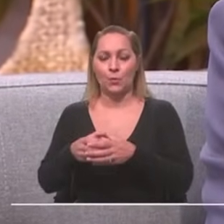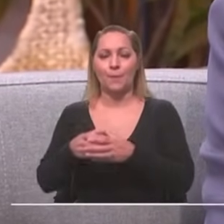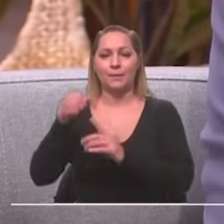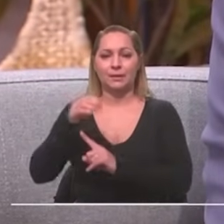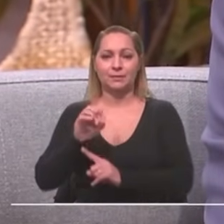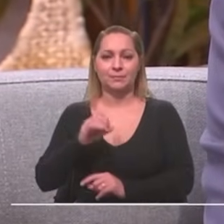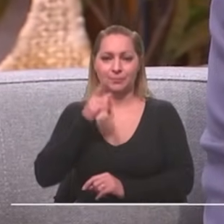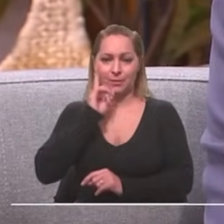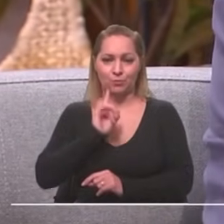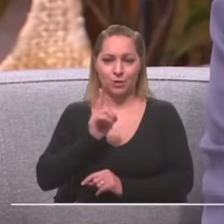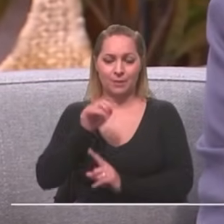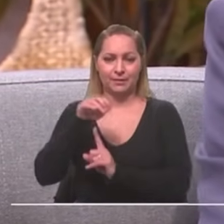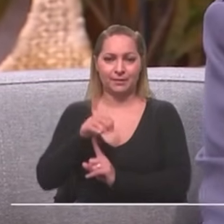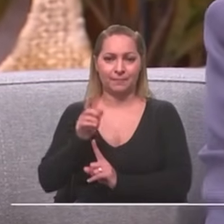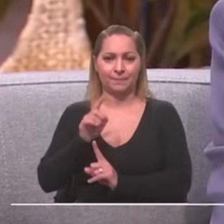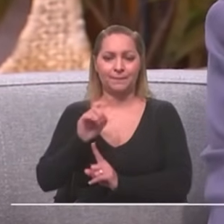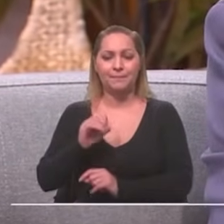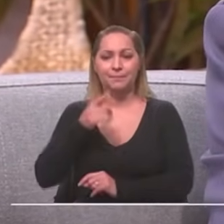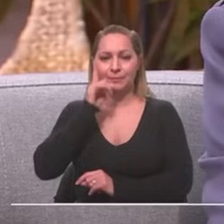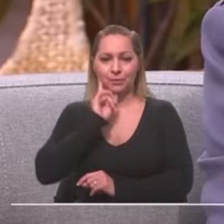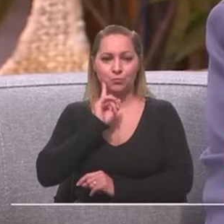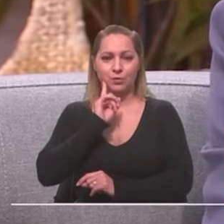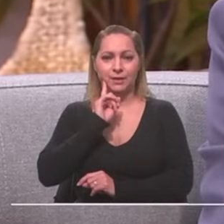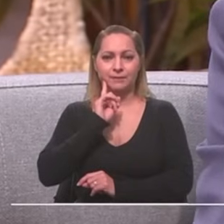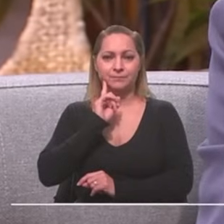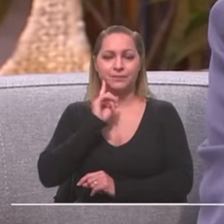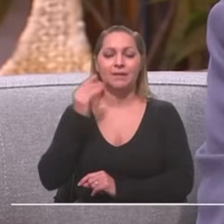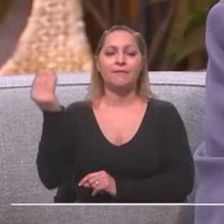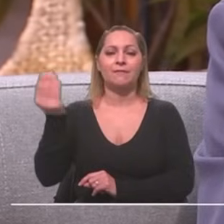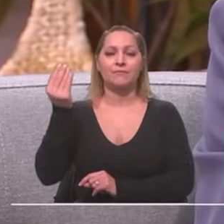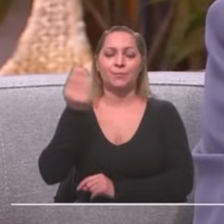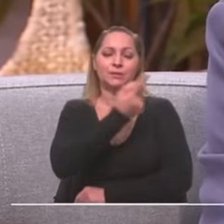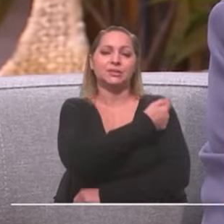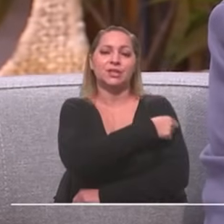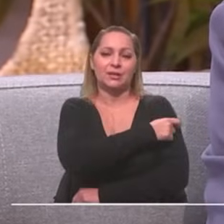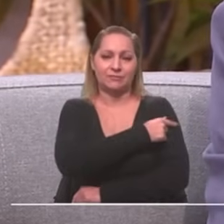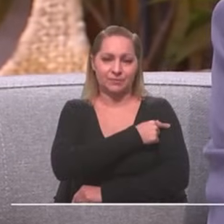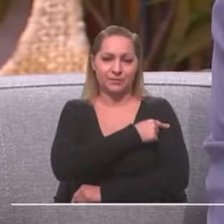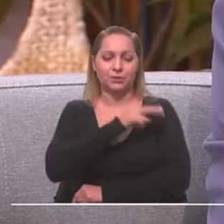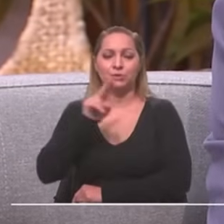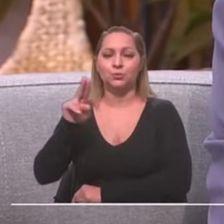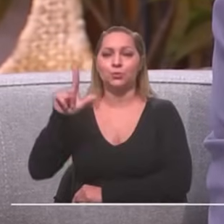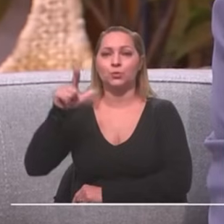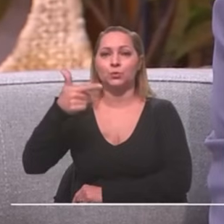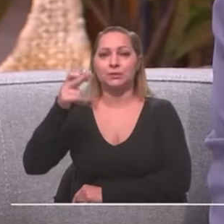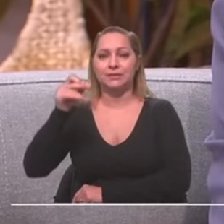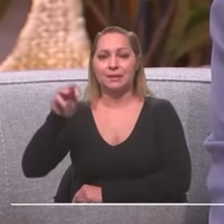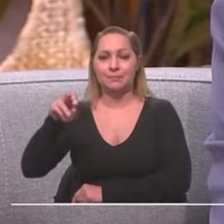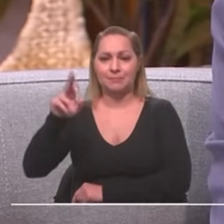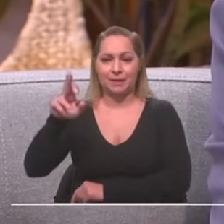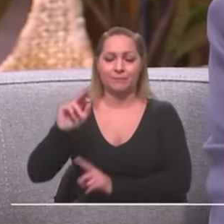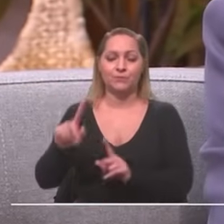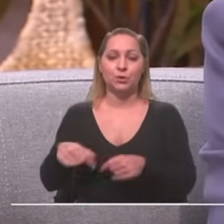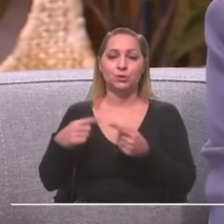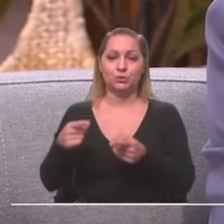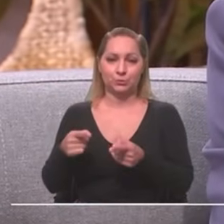mulher paraquedista? Não. As primeiras mulheres paraquedistas foram as tão famosas enfermeiras do ultramar. Sim. Depois, a primeira incorporação